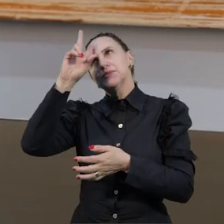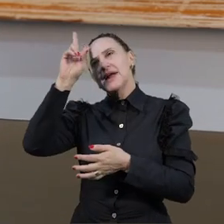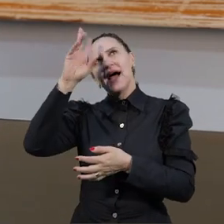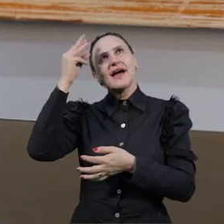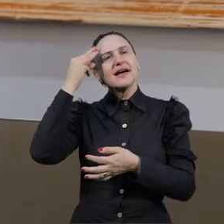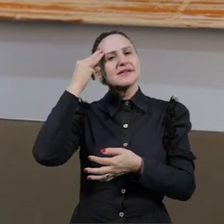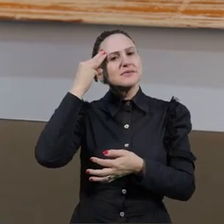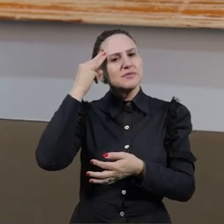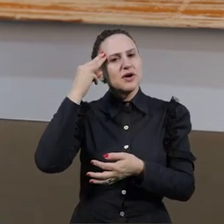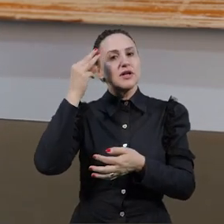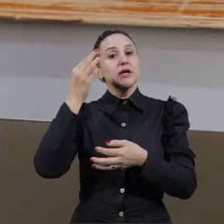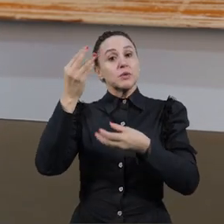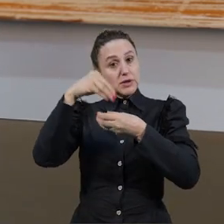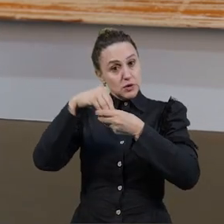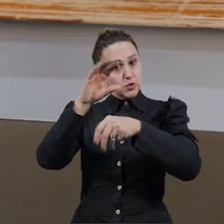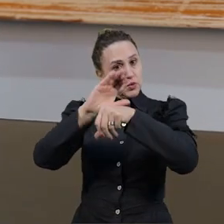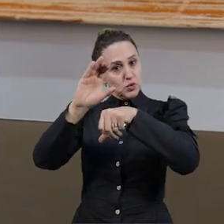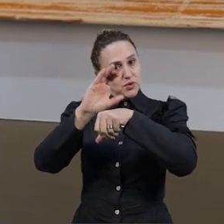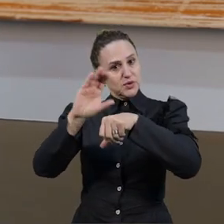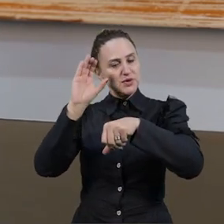dentro do curso de pedagogia tem